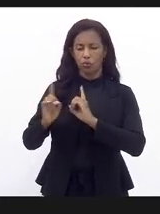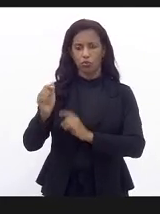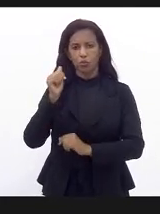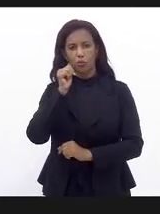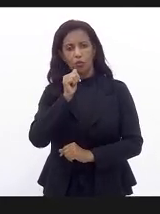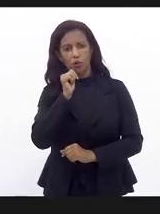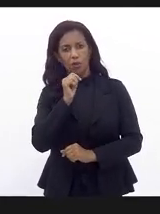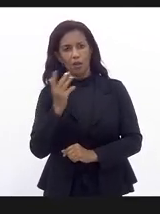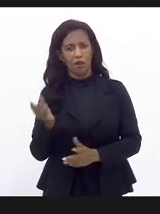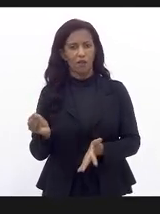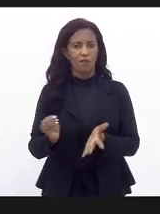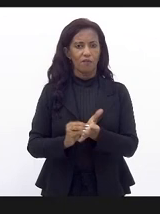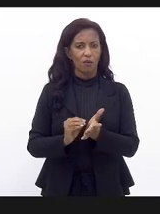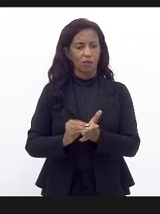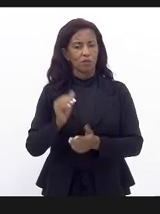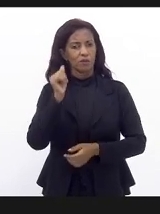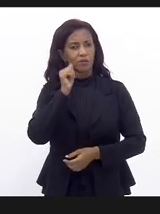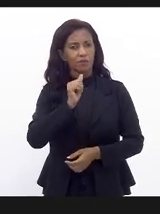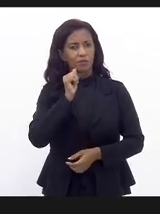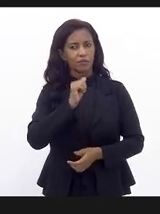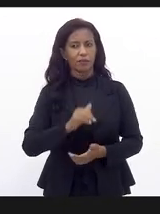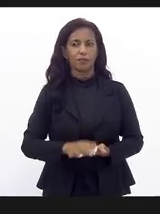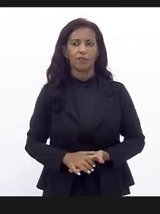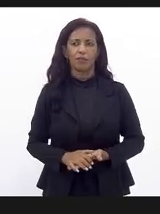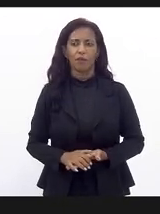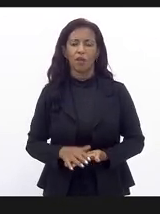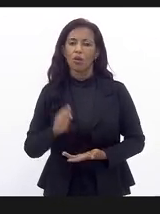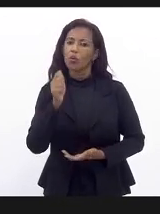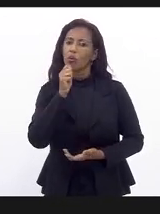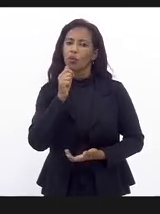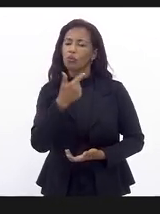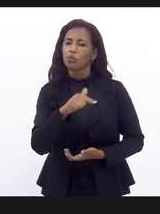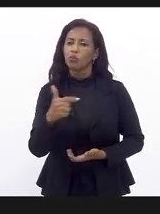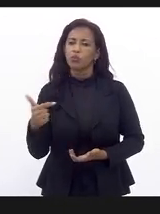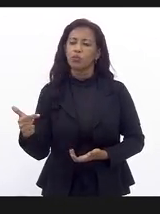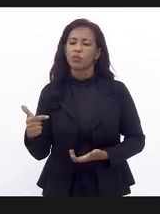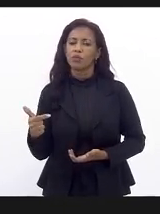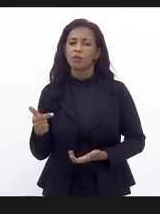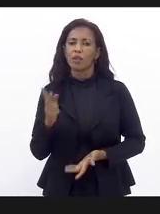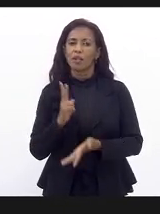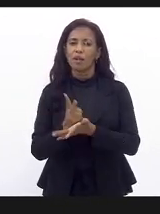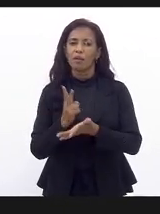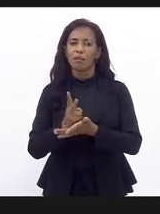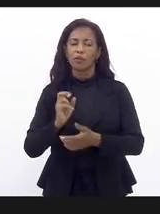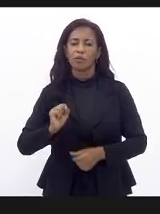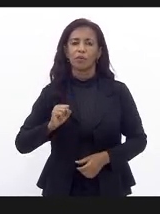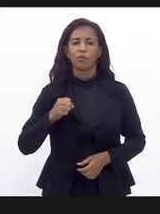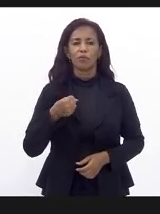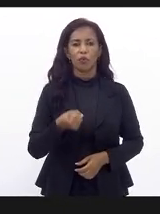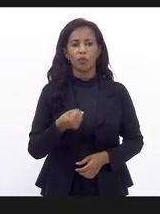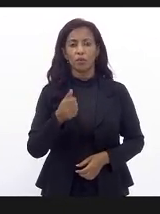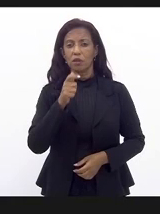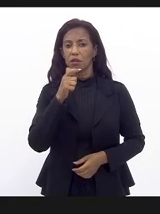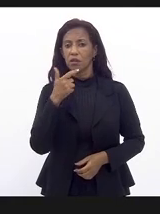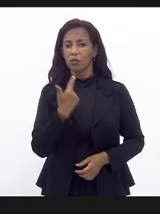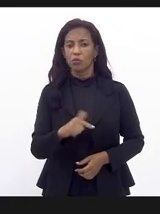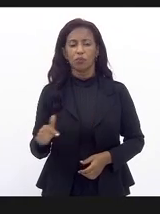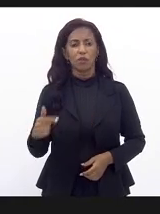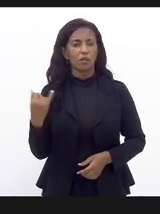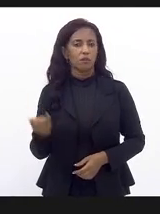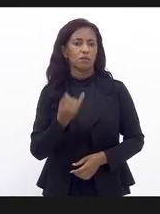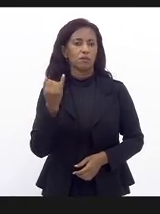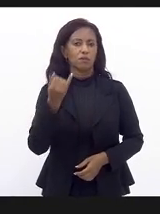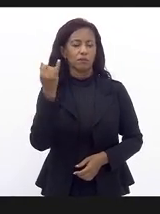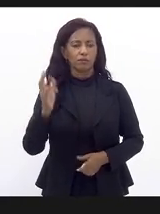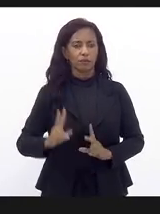mulheres sem a presença de nós mulheres não tem a mesma força e não tem a mesma